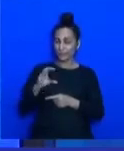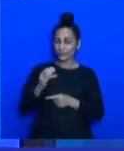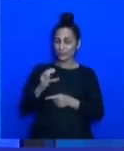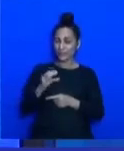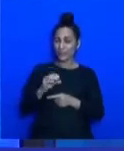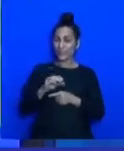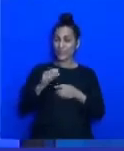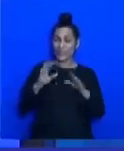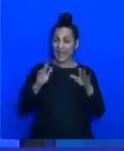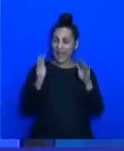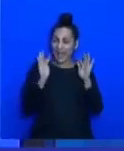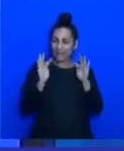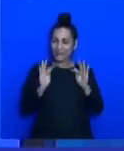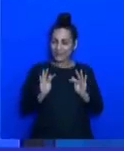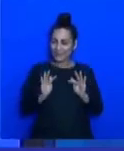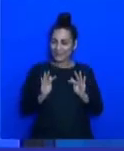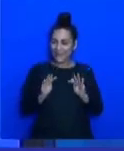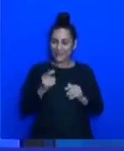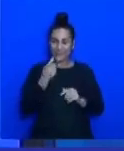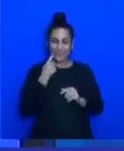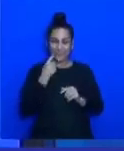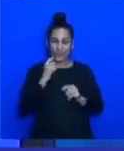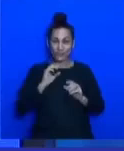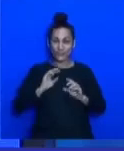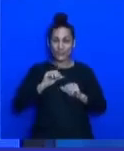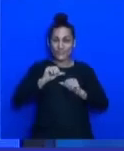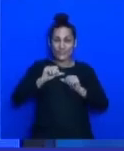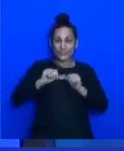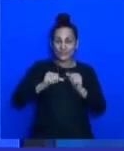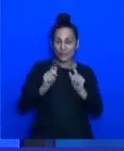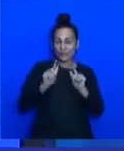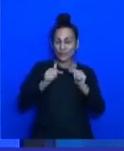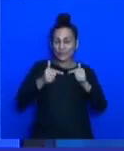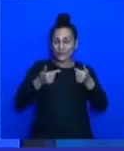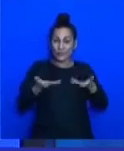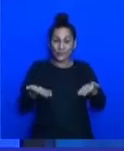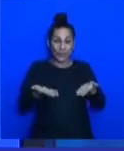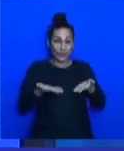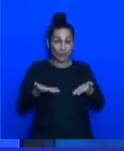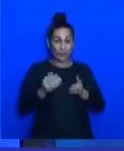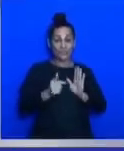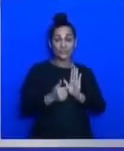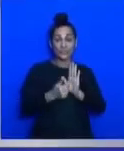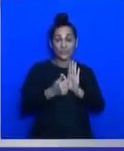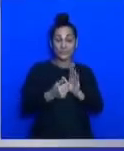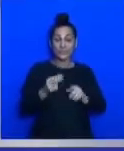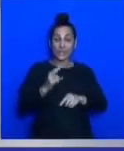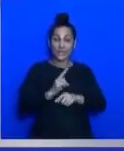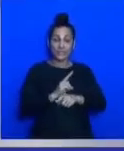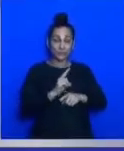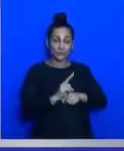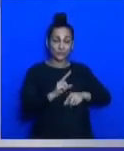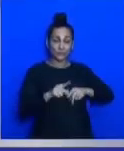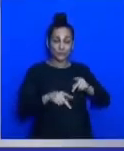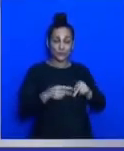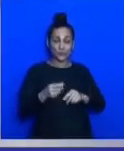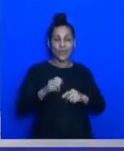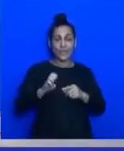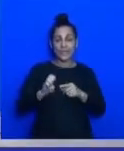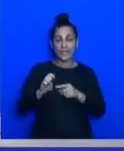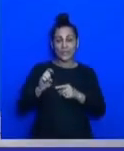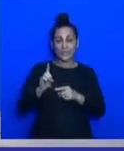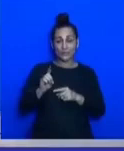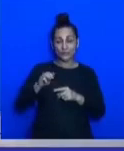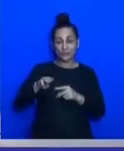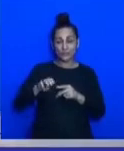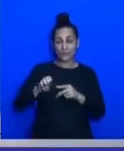R$ 6.659.259,51. Que toda a alegria da sexta-feira se transforma em sorte para você agora. Deixa eu apresentar nossas auditoras populares,